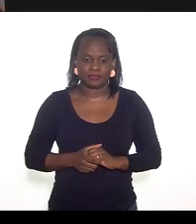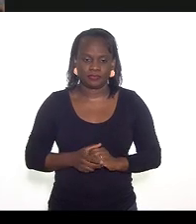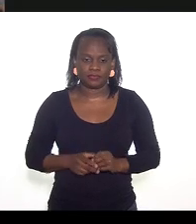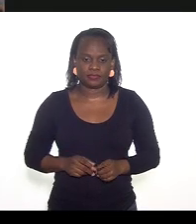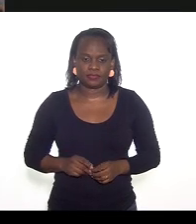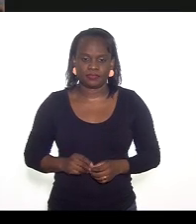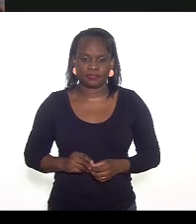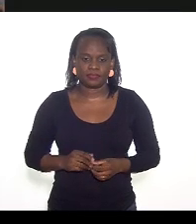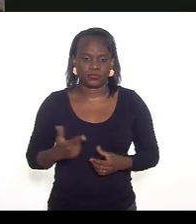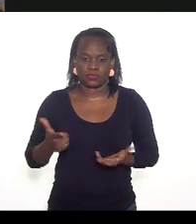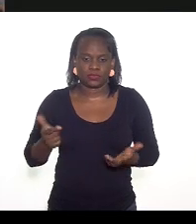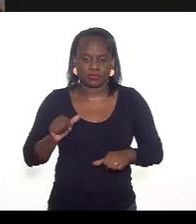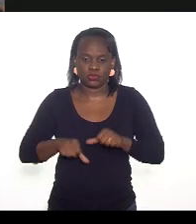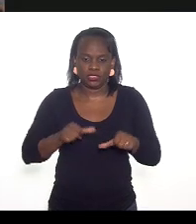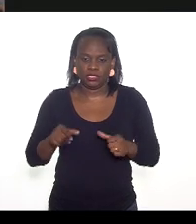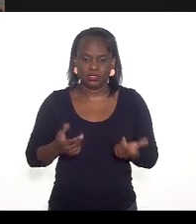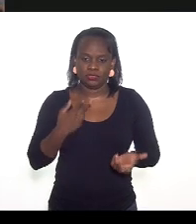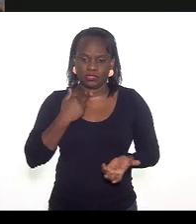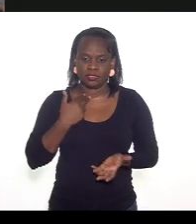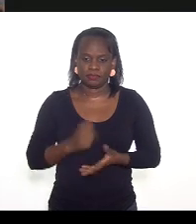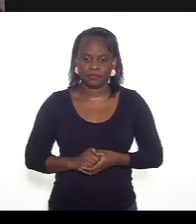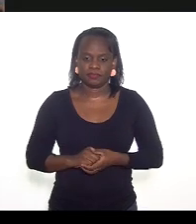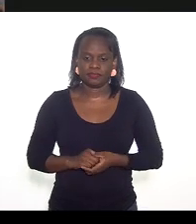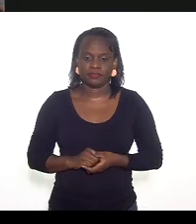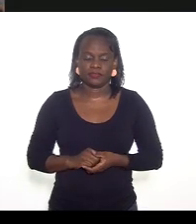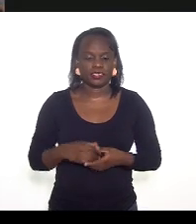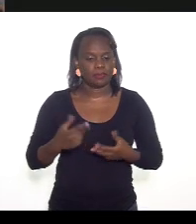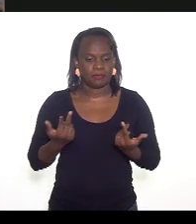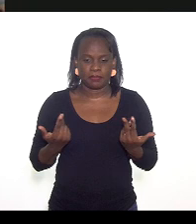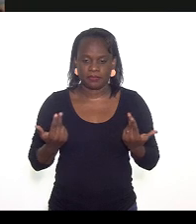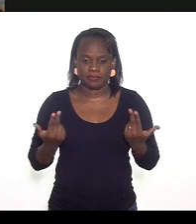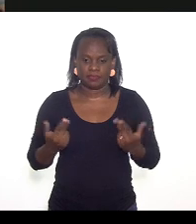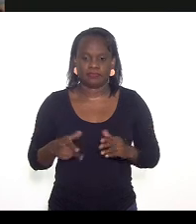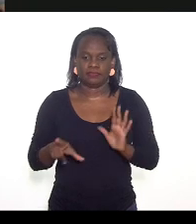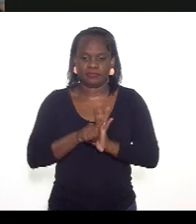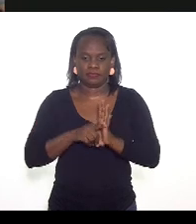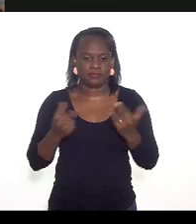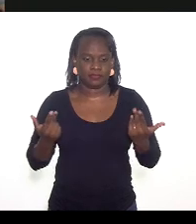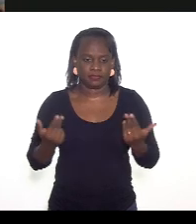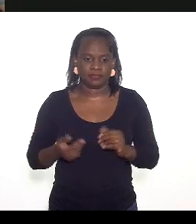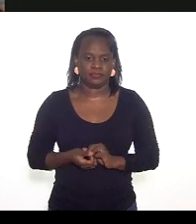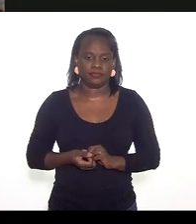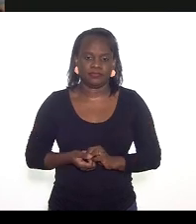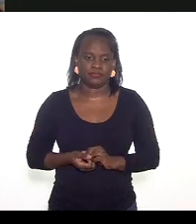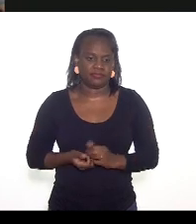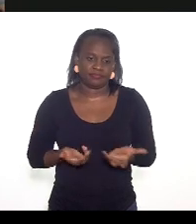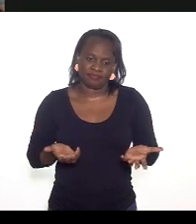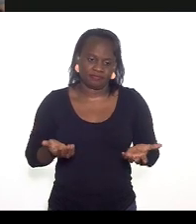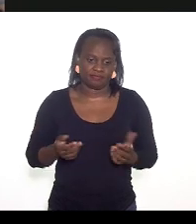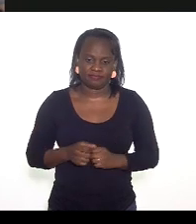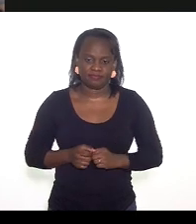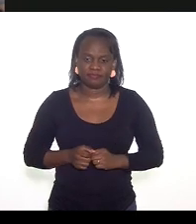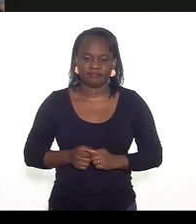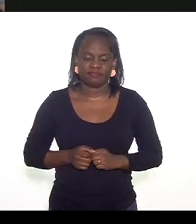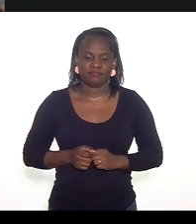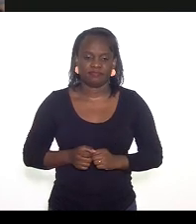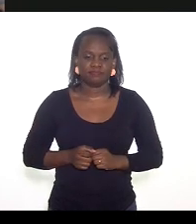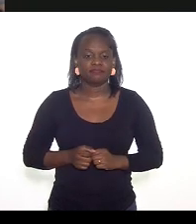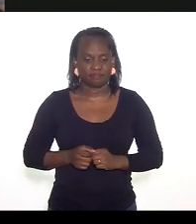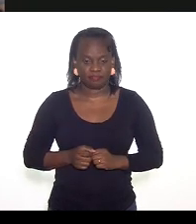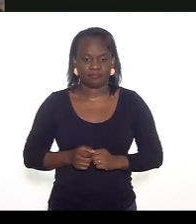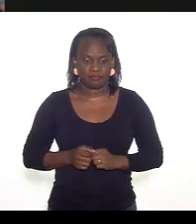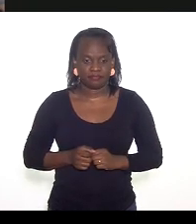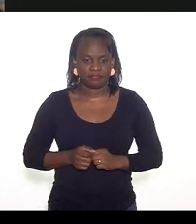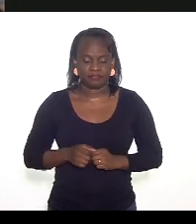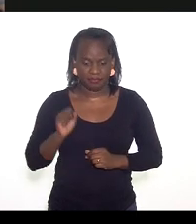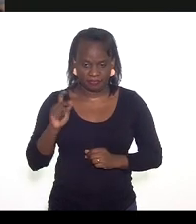Agora não tem nem como alterar. Tá bom. É a mesma coisa, é a mesma lei. Não tem jeito. Ok.